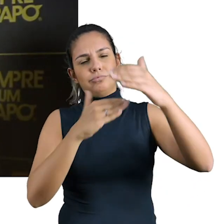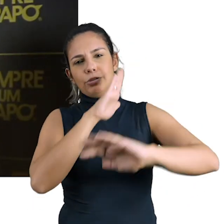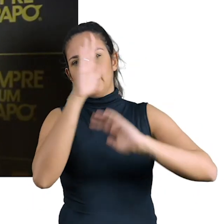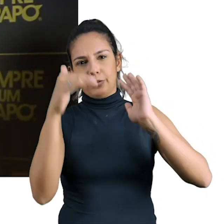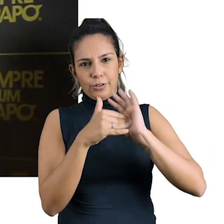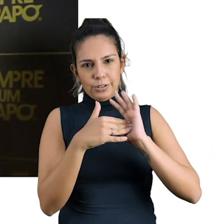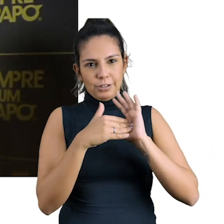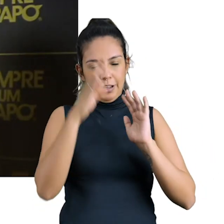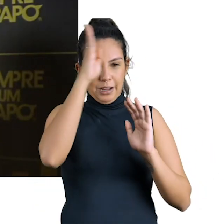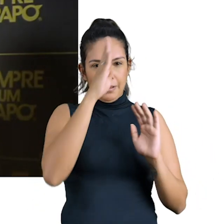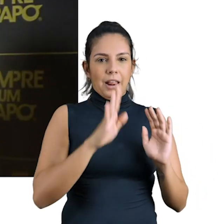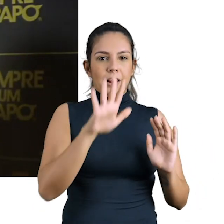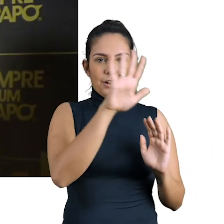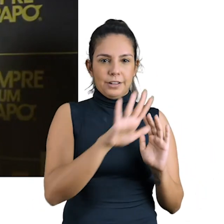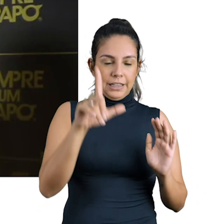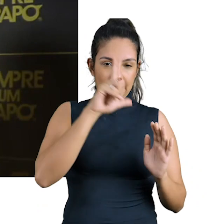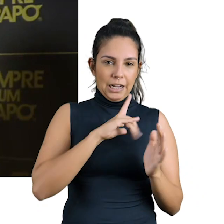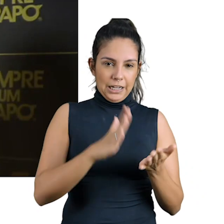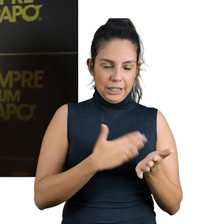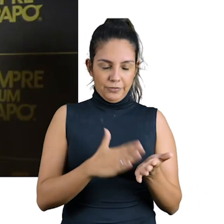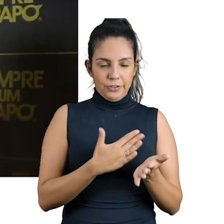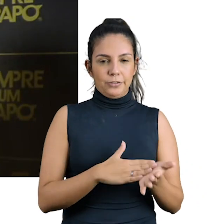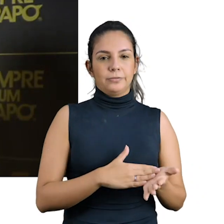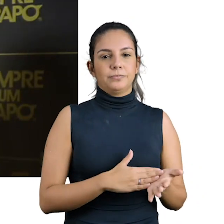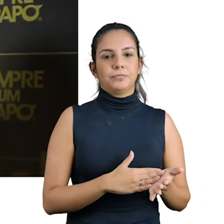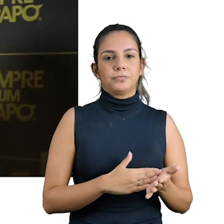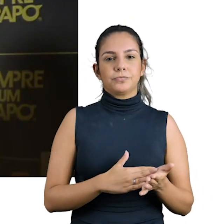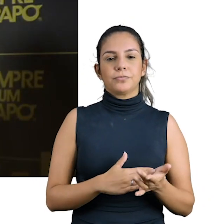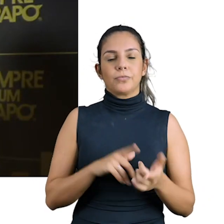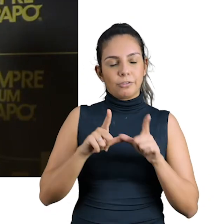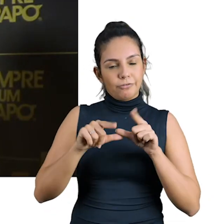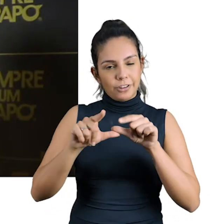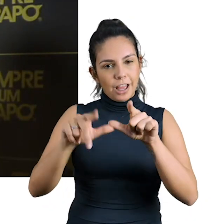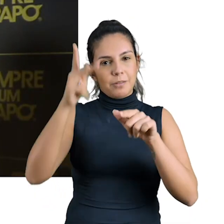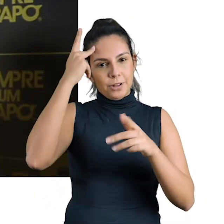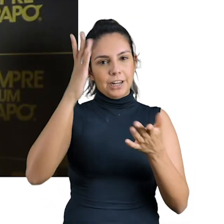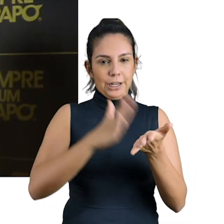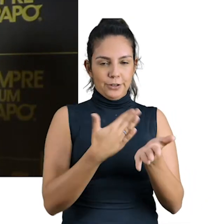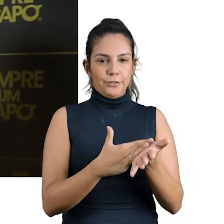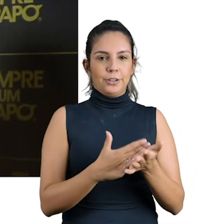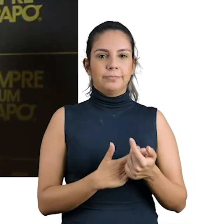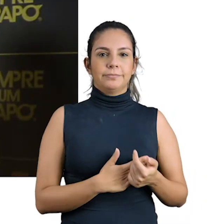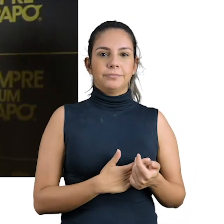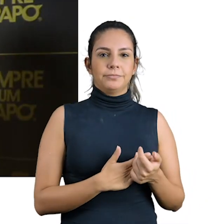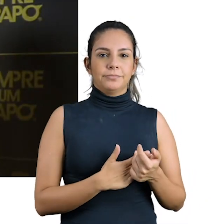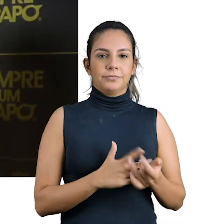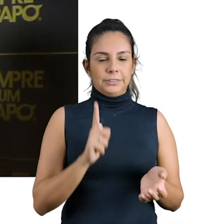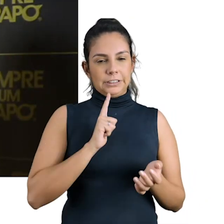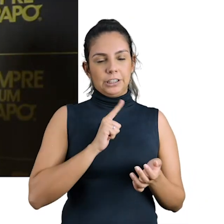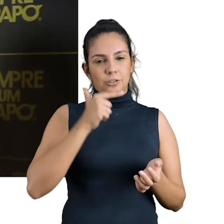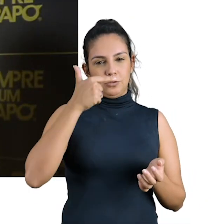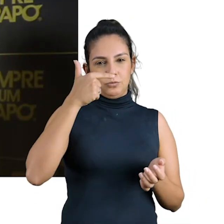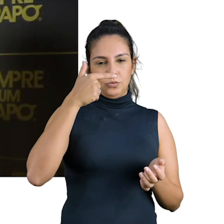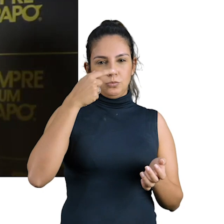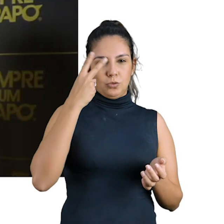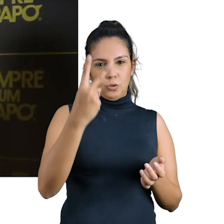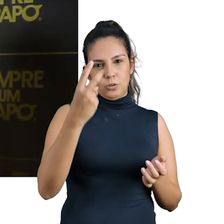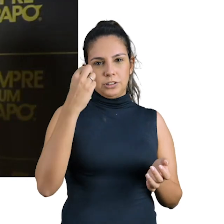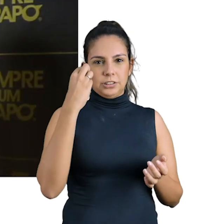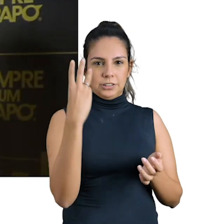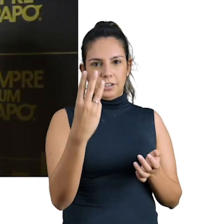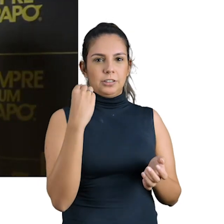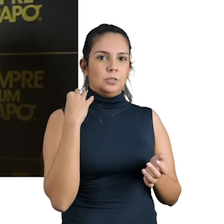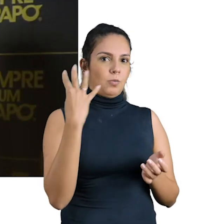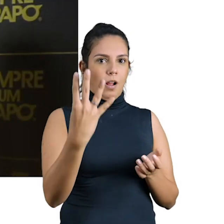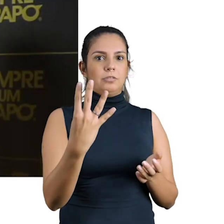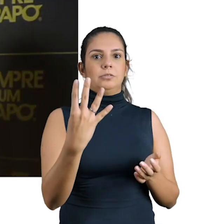praticamente todos os autores brasileiros que lançam livros e que viajam, né, para lançar o seu livro, Ali tem 1, 2, 3, 4